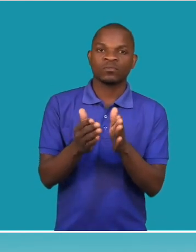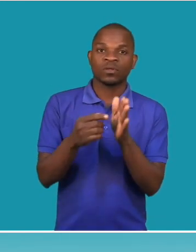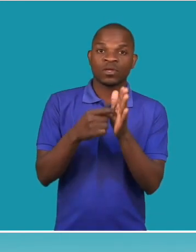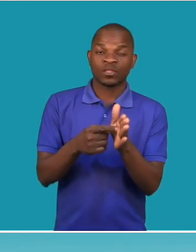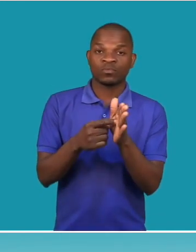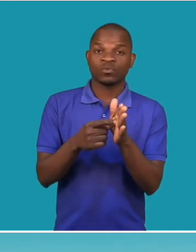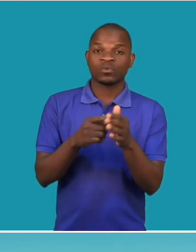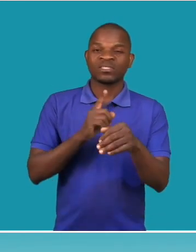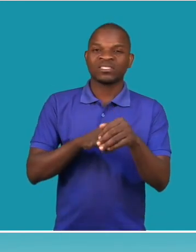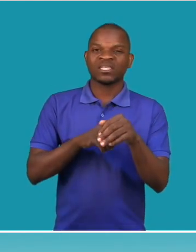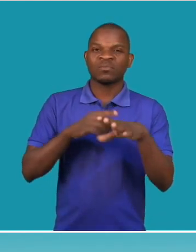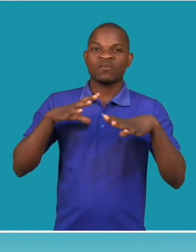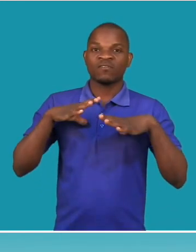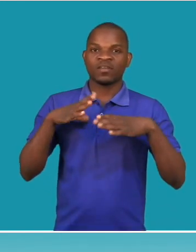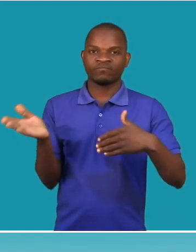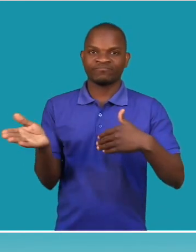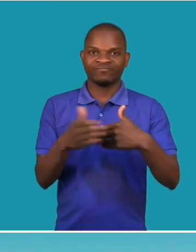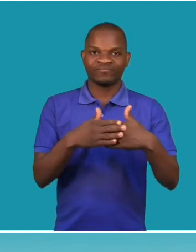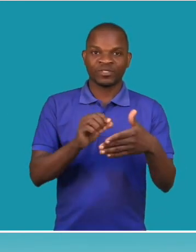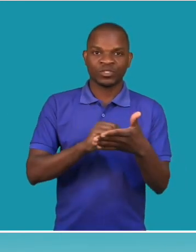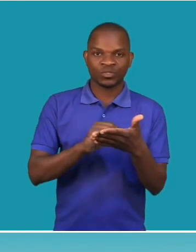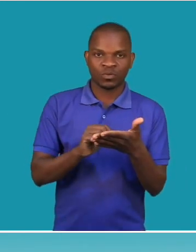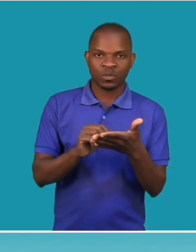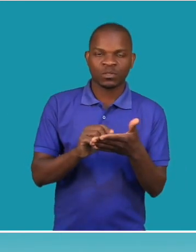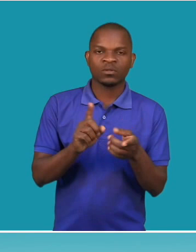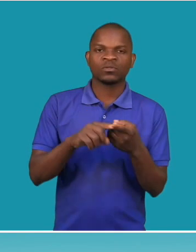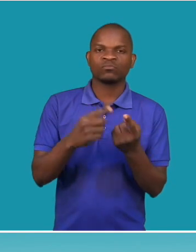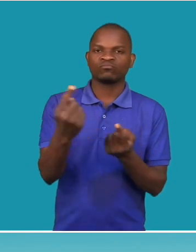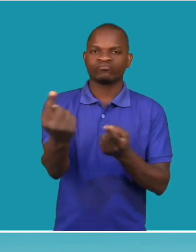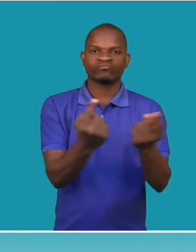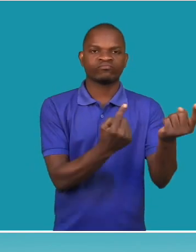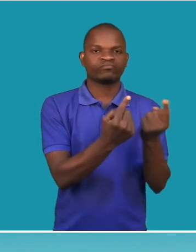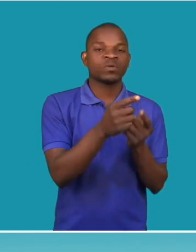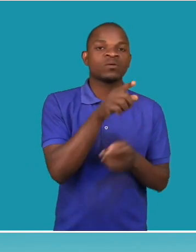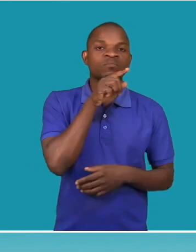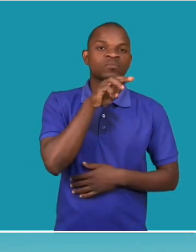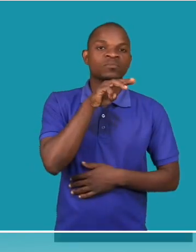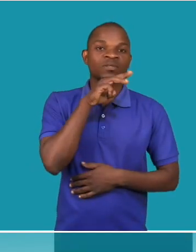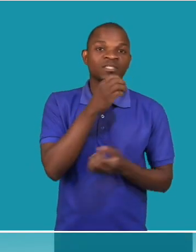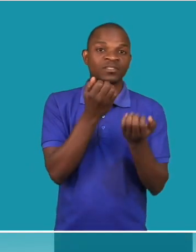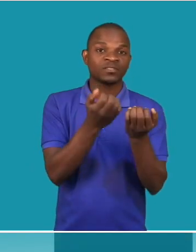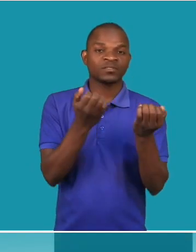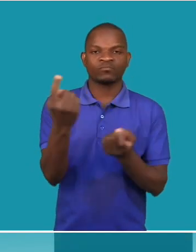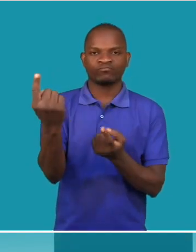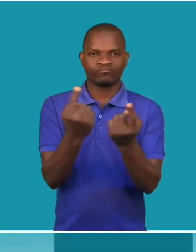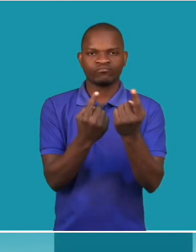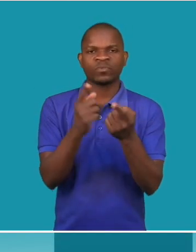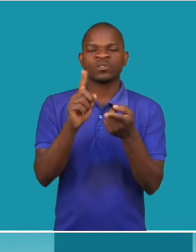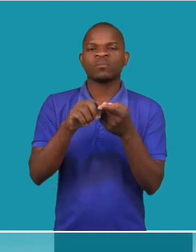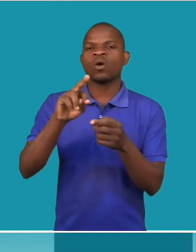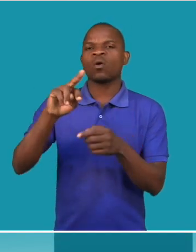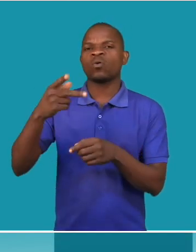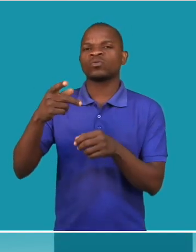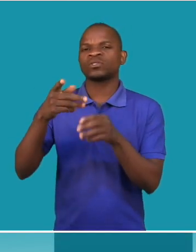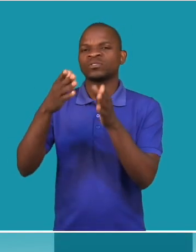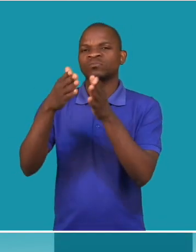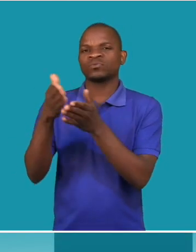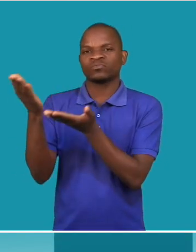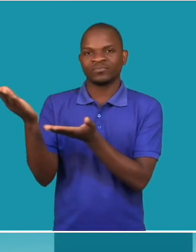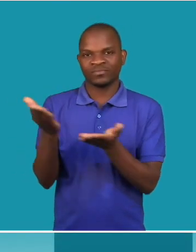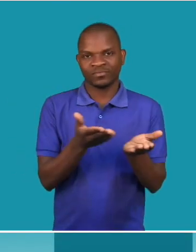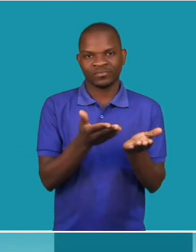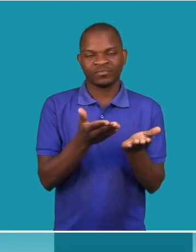sinceramente, a própria escola, onde os próprios encarregados, as crianças aparecem, e outras pessoas com dificuldades,